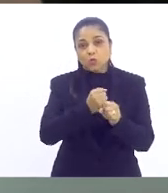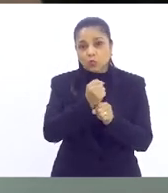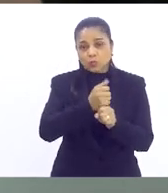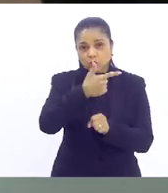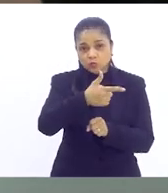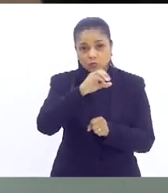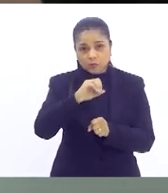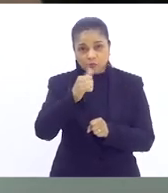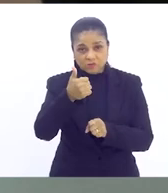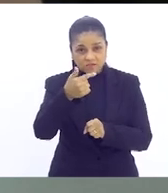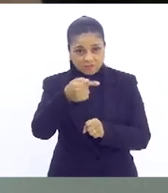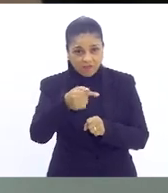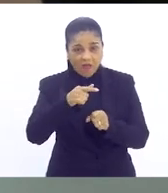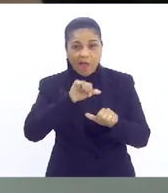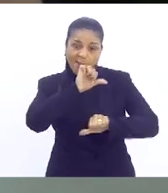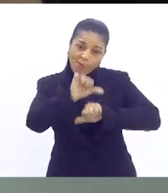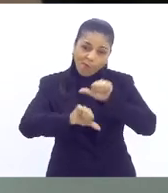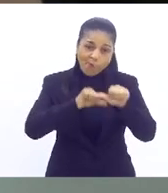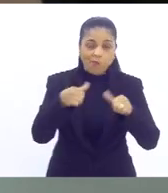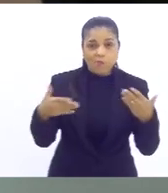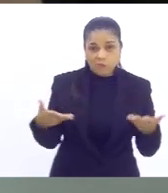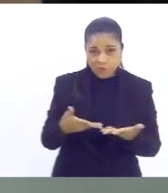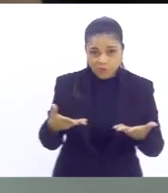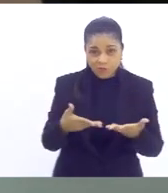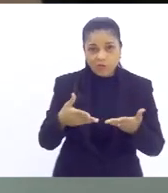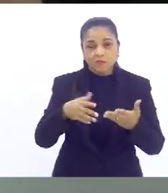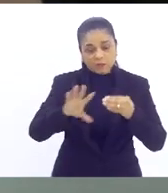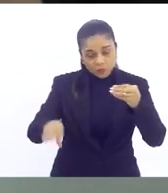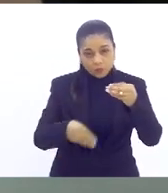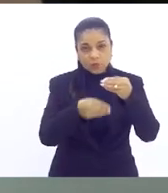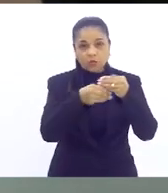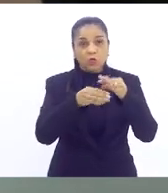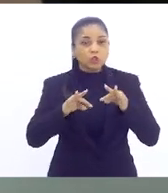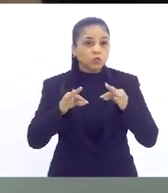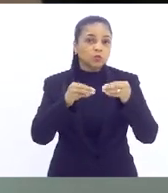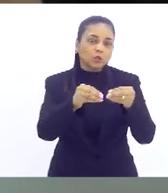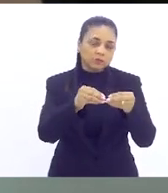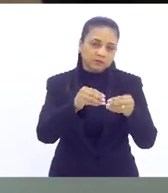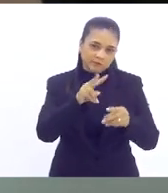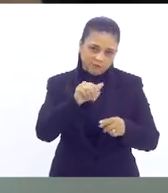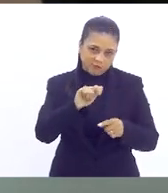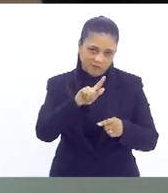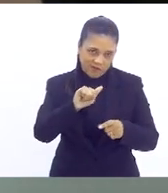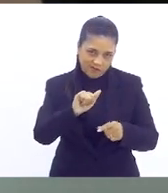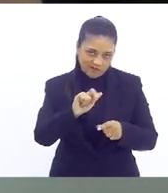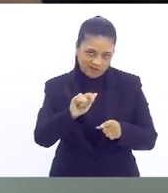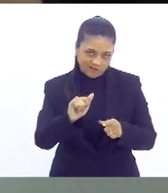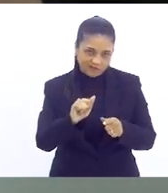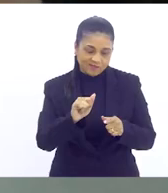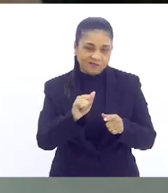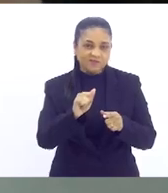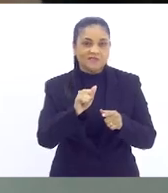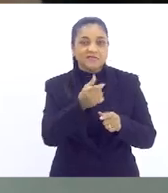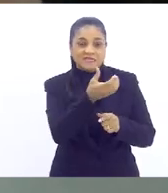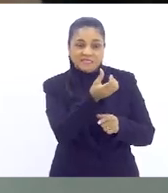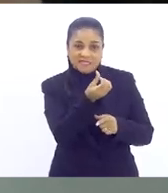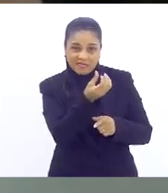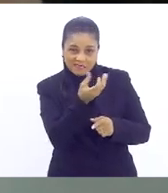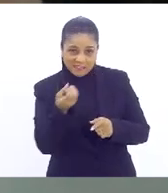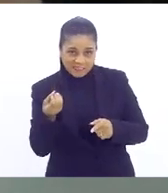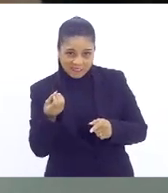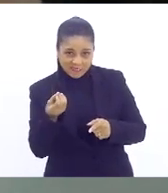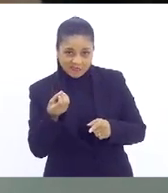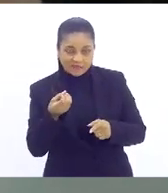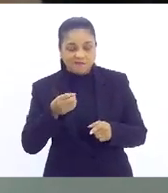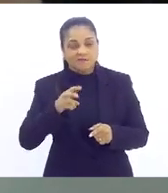aí depois isso já mudou agora já permitem a recomposição de todas as vagas E aí todas as vagas a gente chega até o valor total